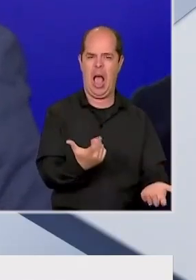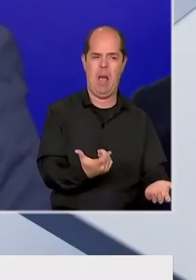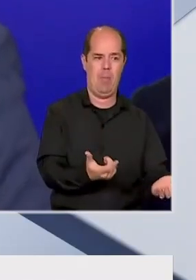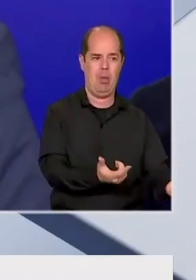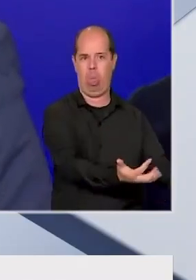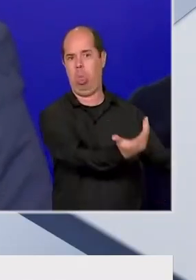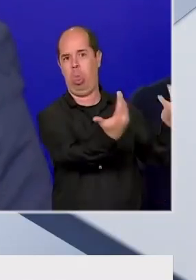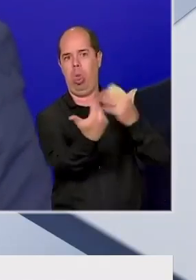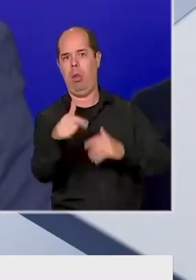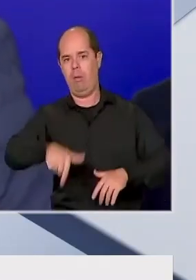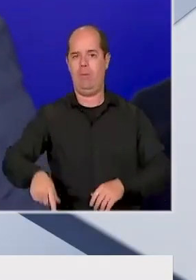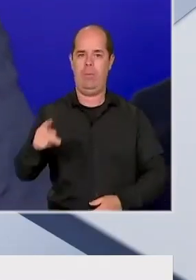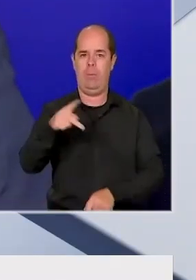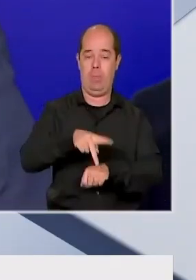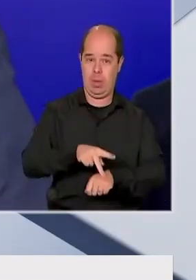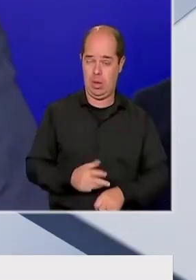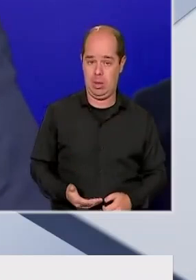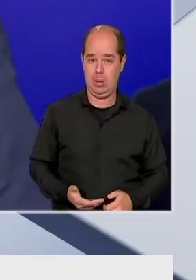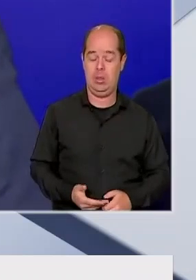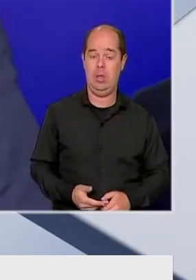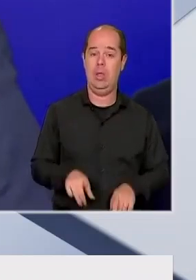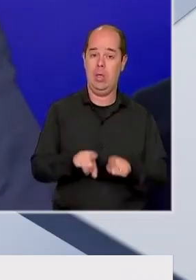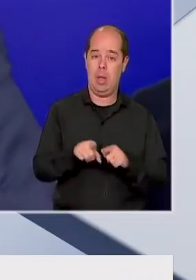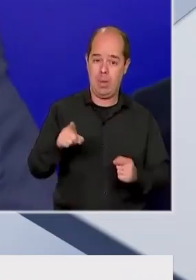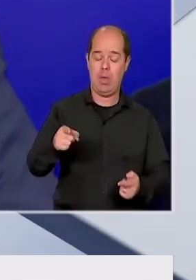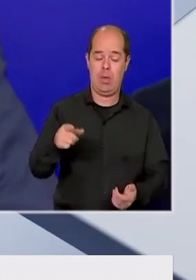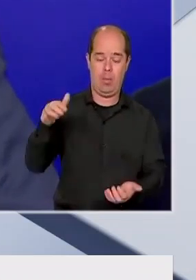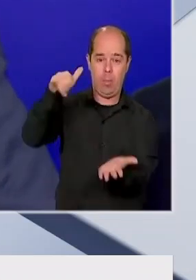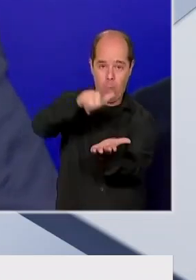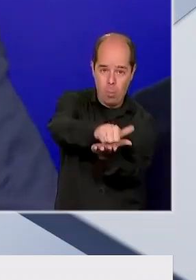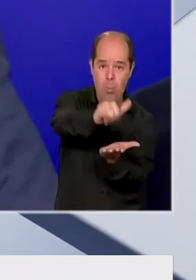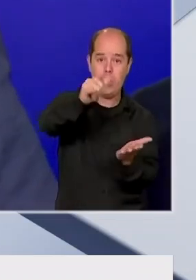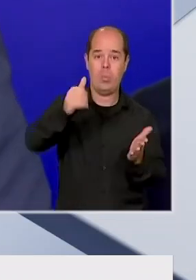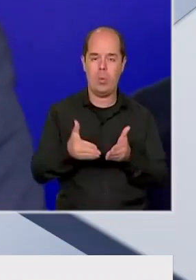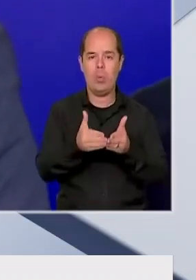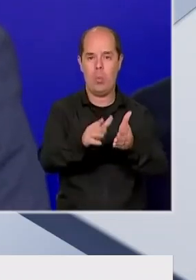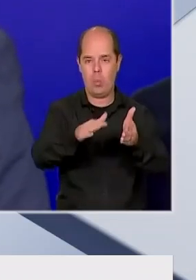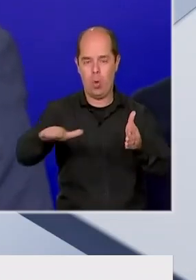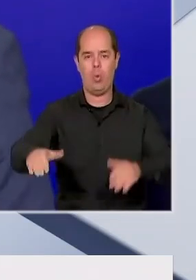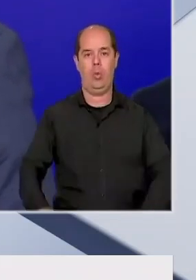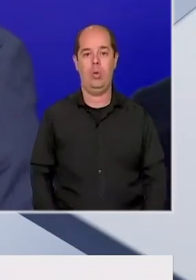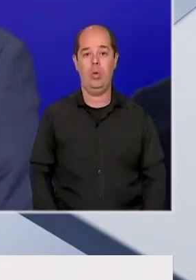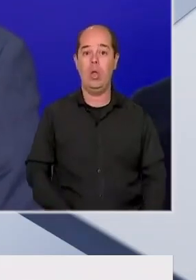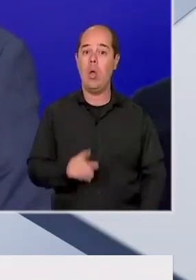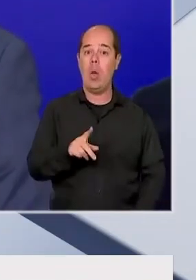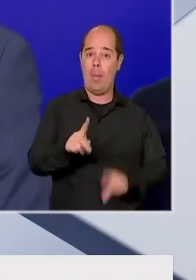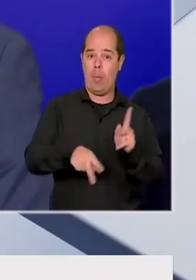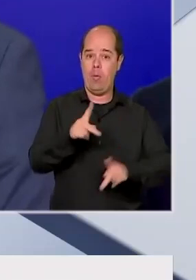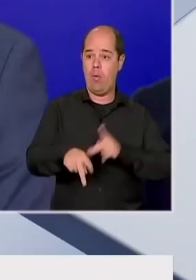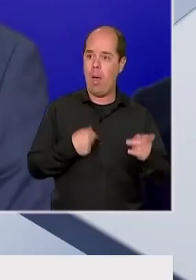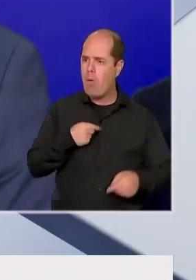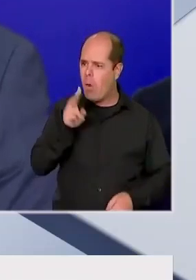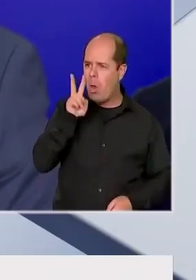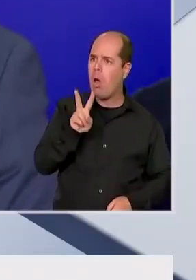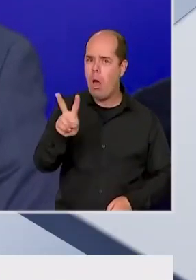operação ela tem que rapida ente abranger outras regiões sensíveis e que também são